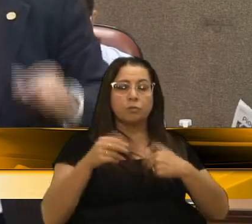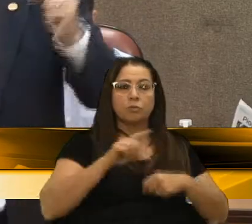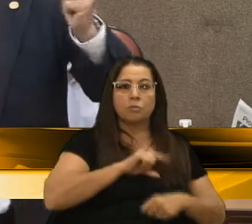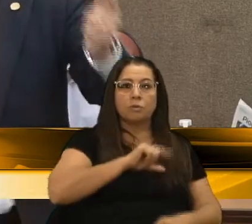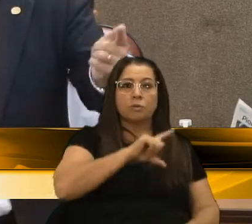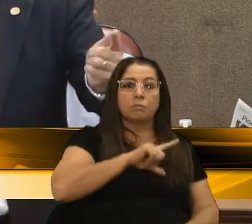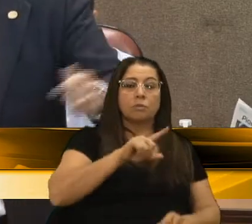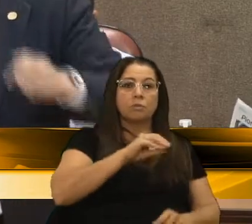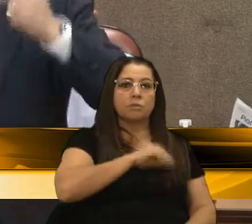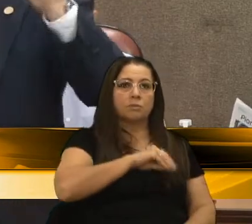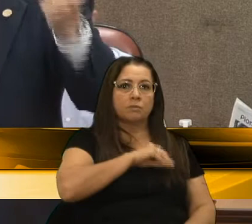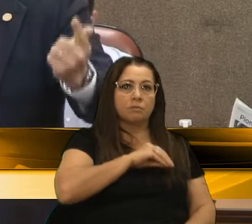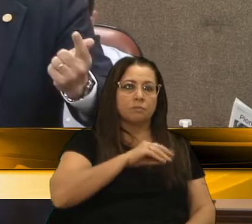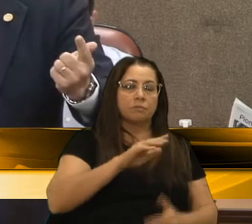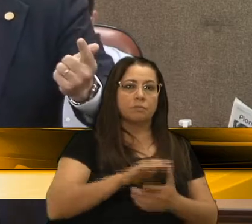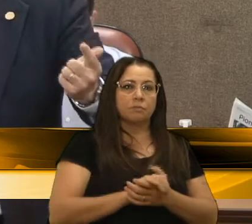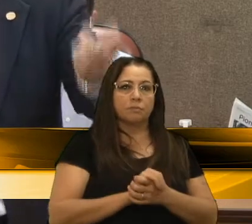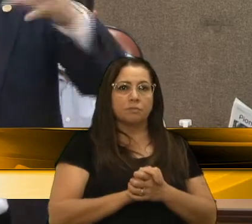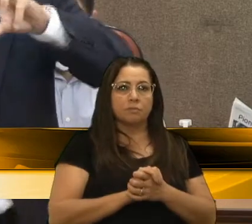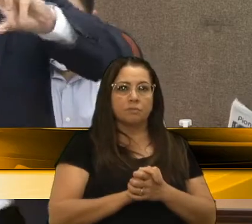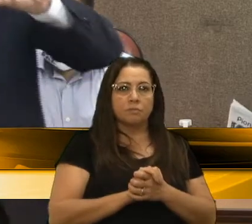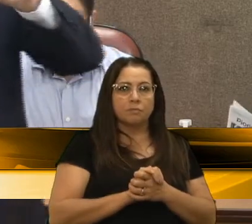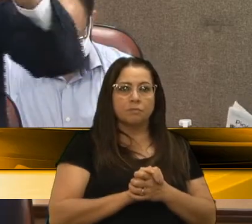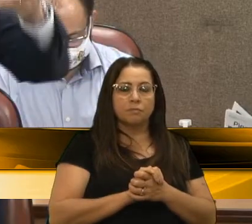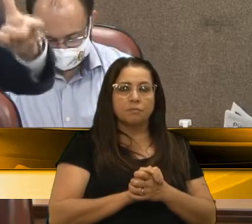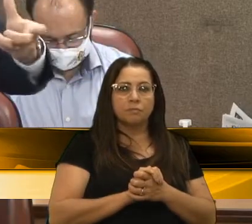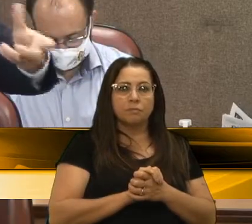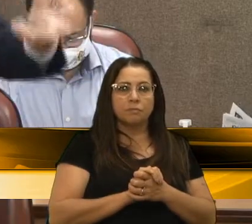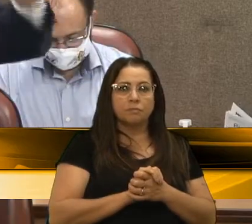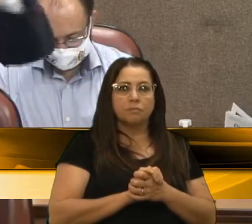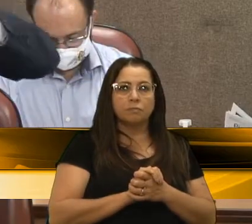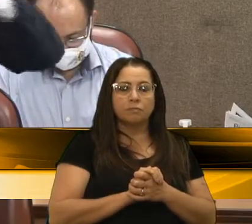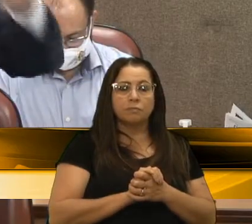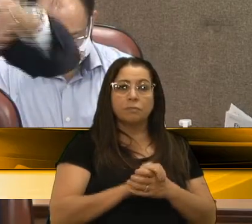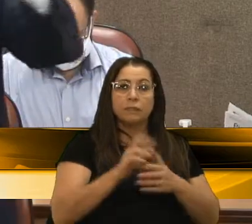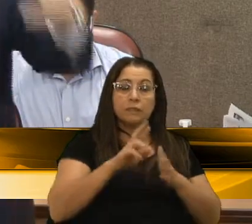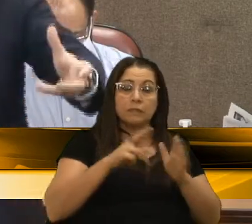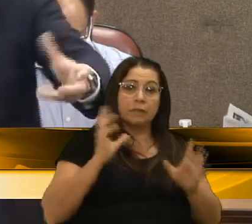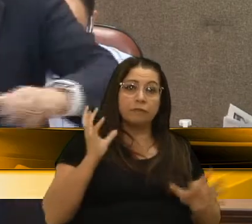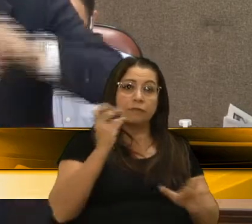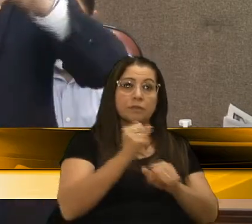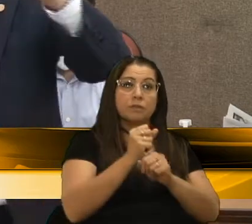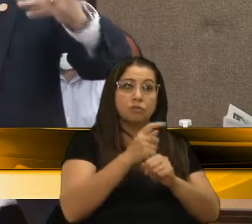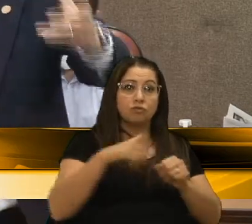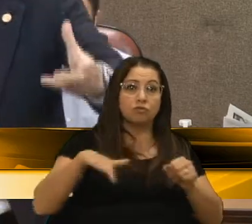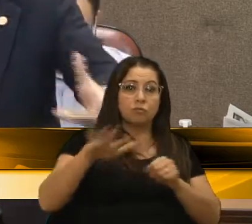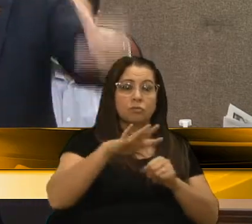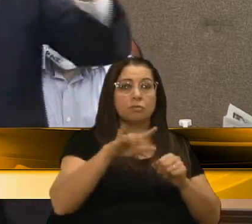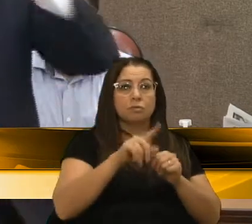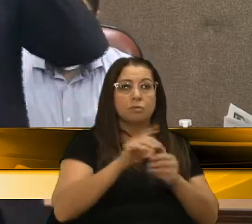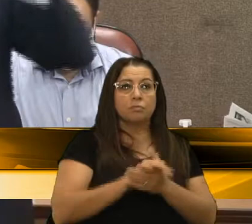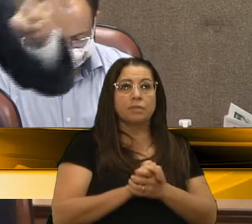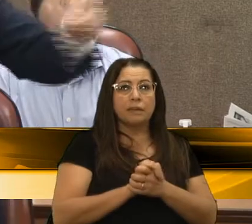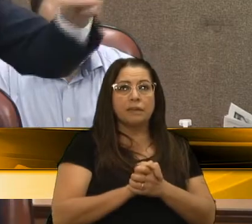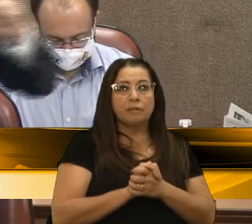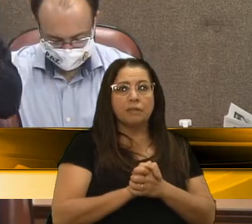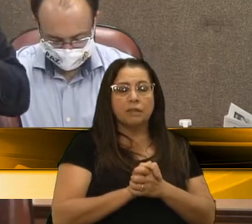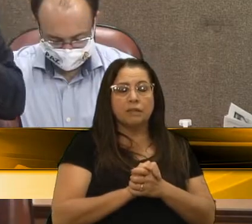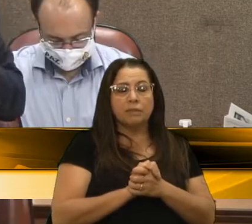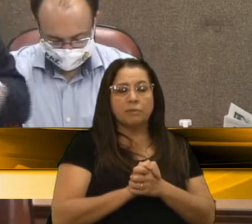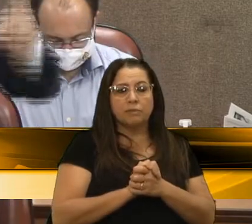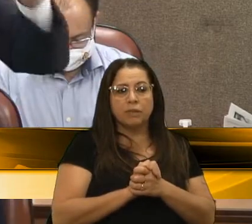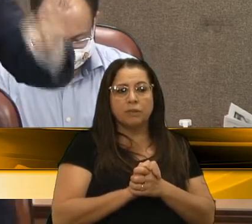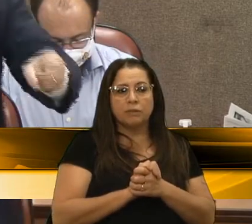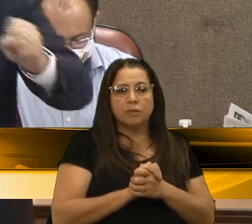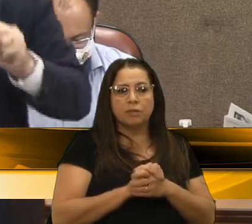de salário, reposição, o que eu discordo em parte, porque a revisão geral e anual, a reposição da inflação, é um direito que está na